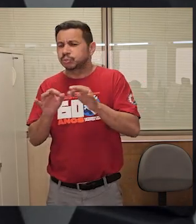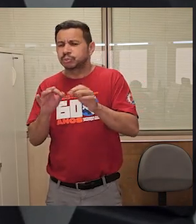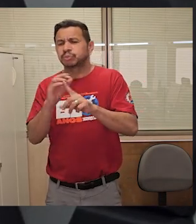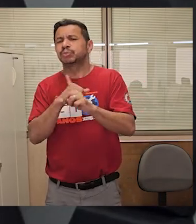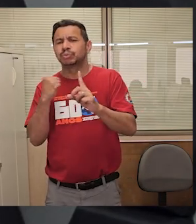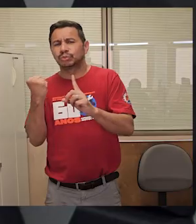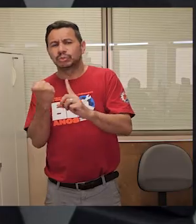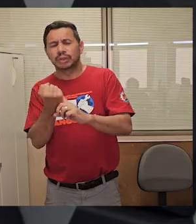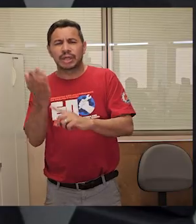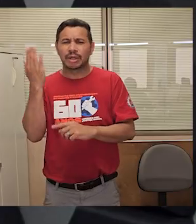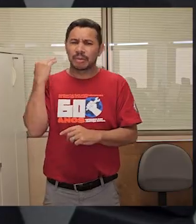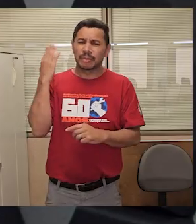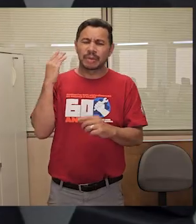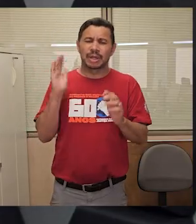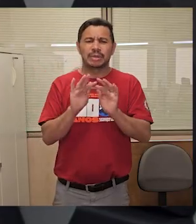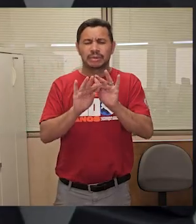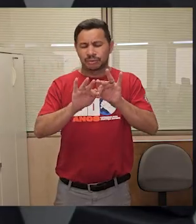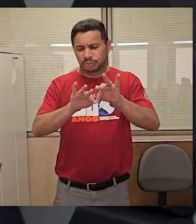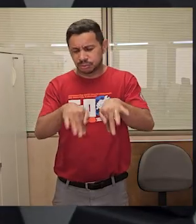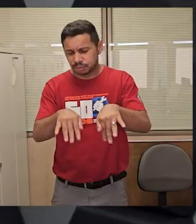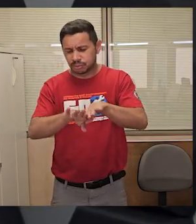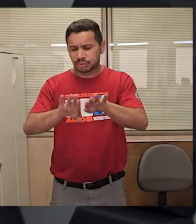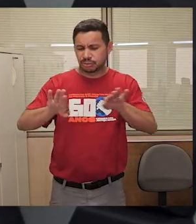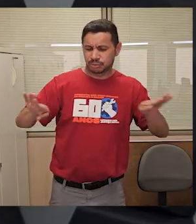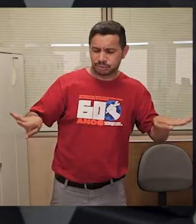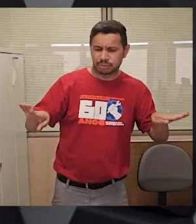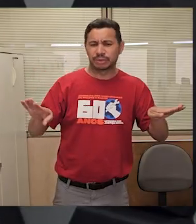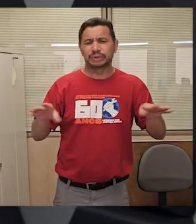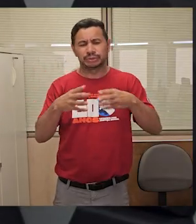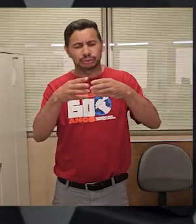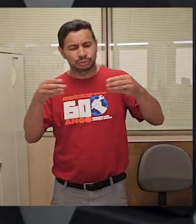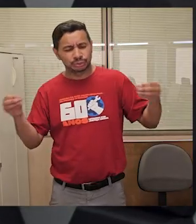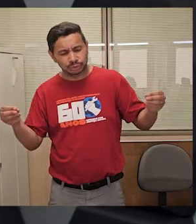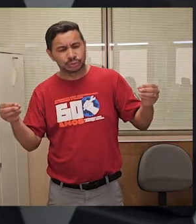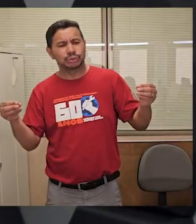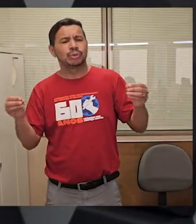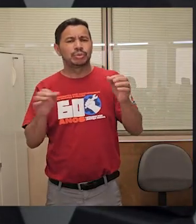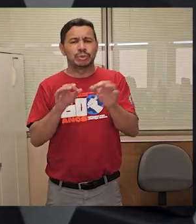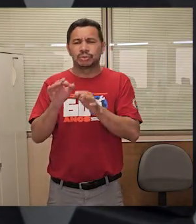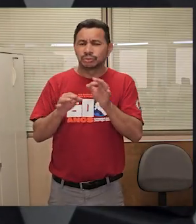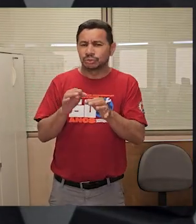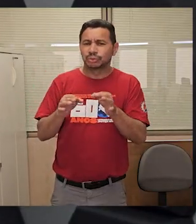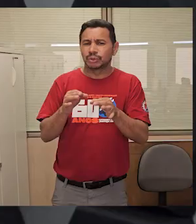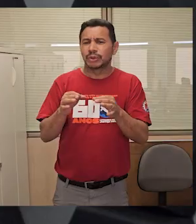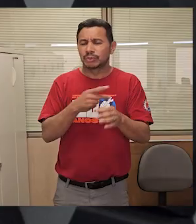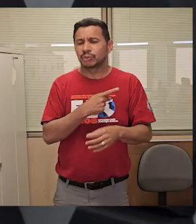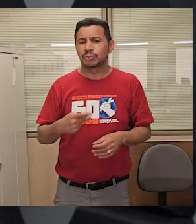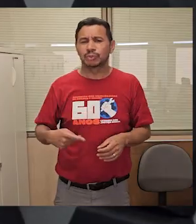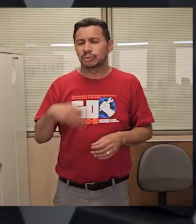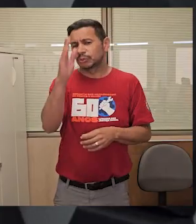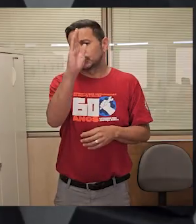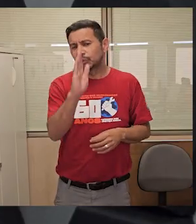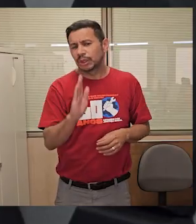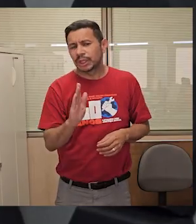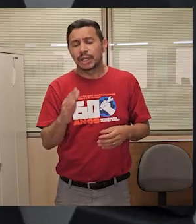foram completamente distorcidos ou que deixaram de fazer parte das políticas públicas do